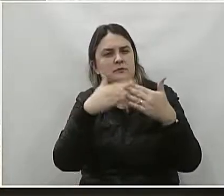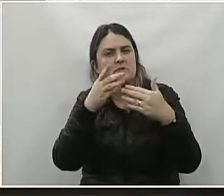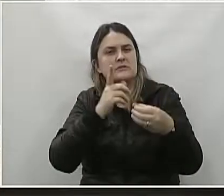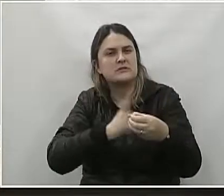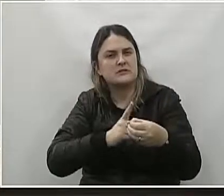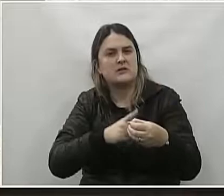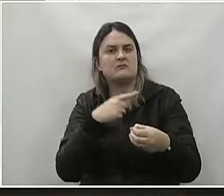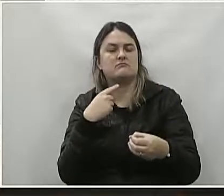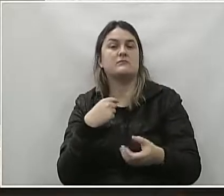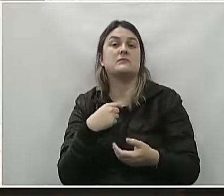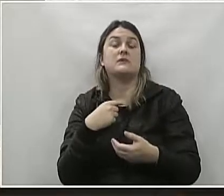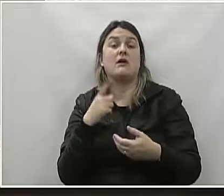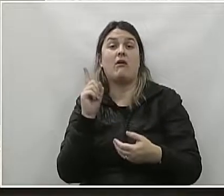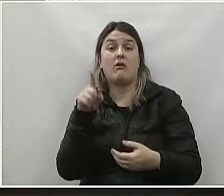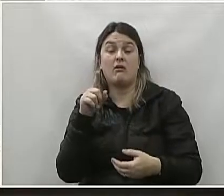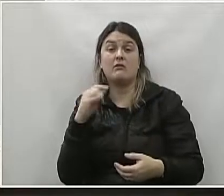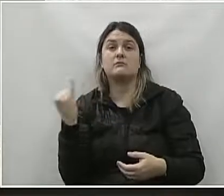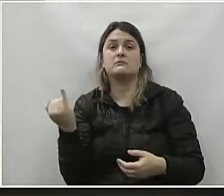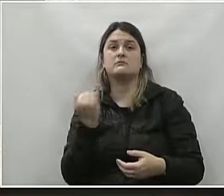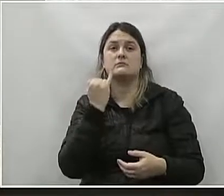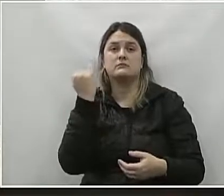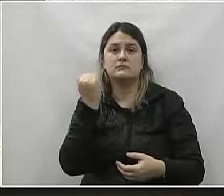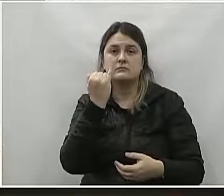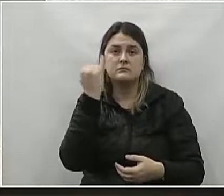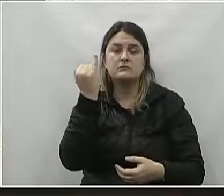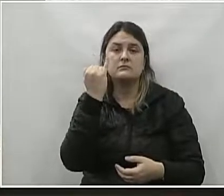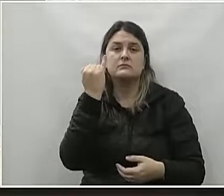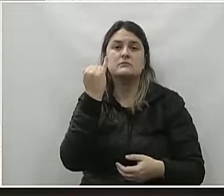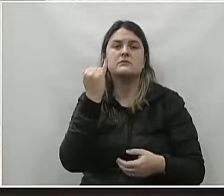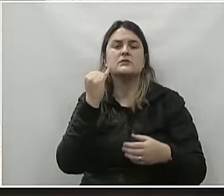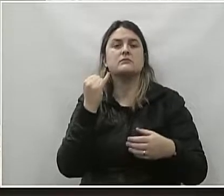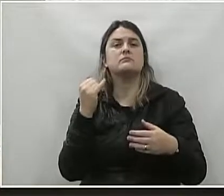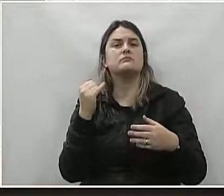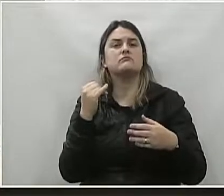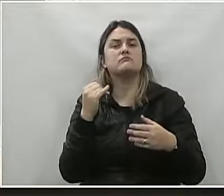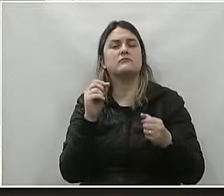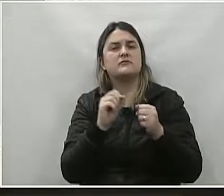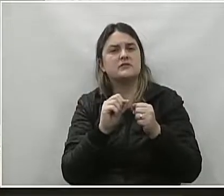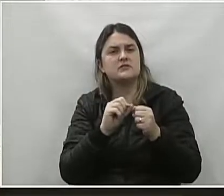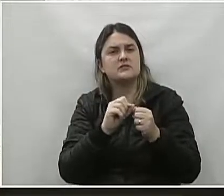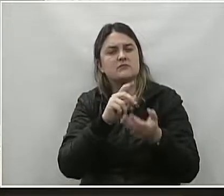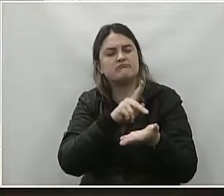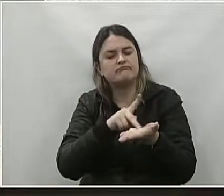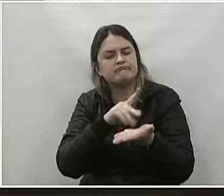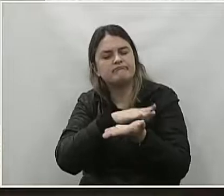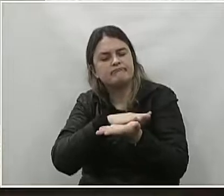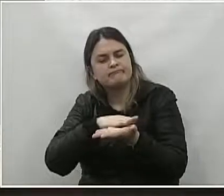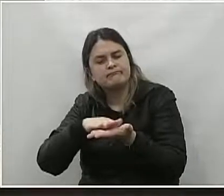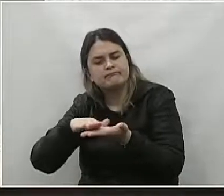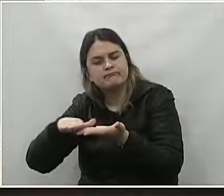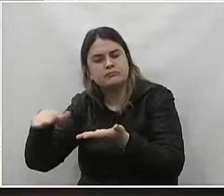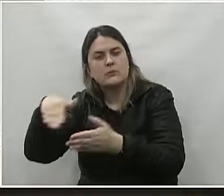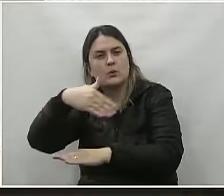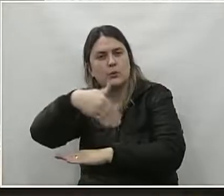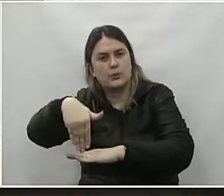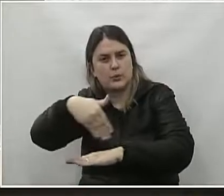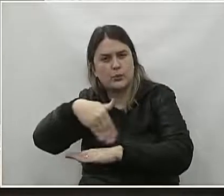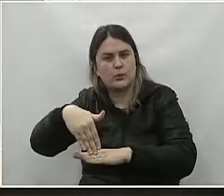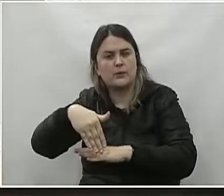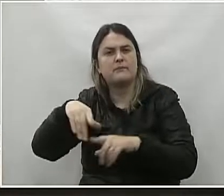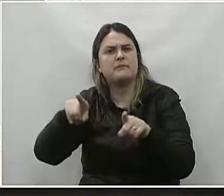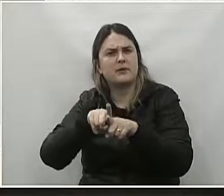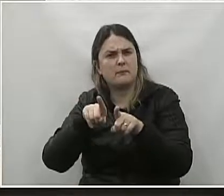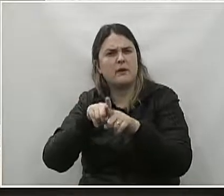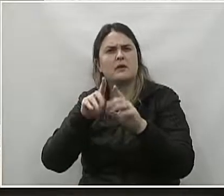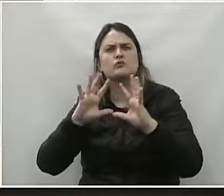nosso município, é de suma importância que, para tal, seja desenvolvido o asfaltamento na região